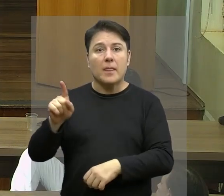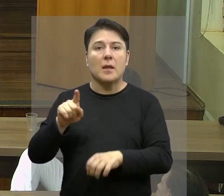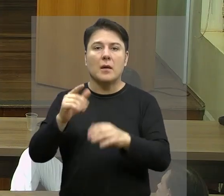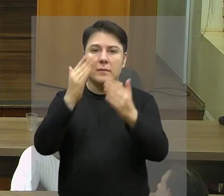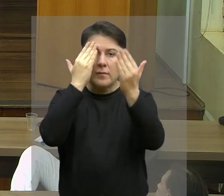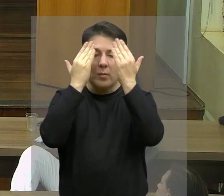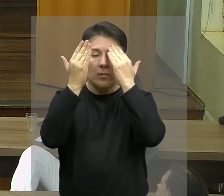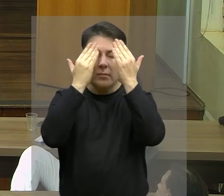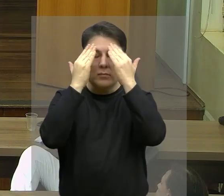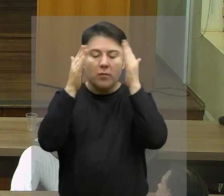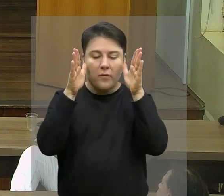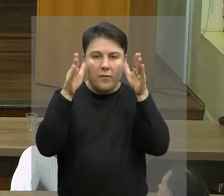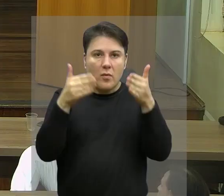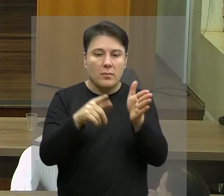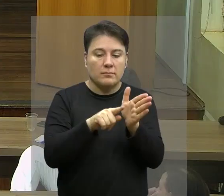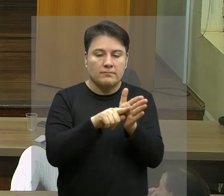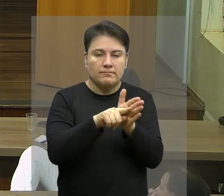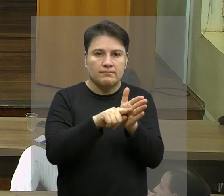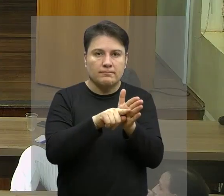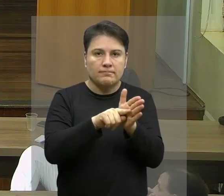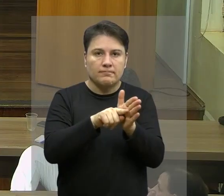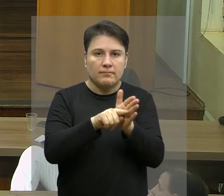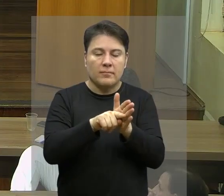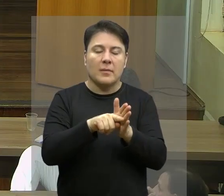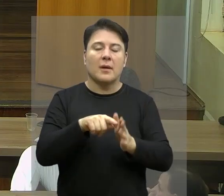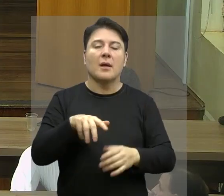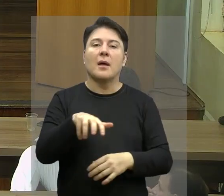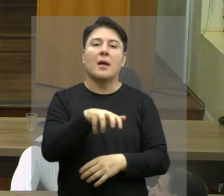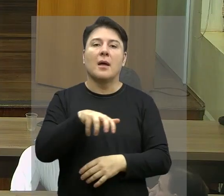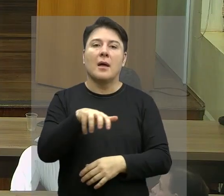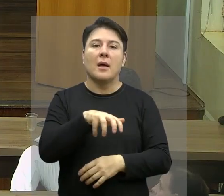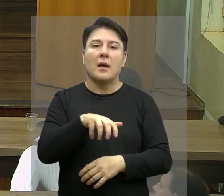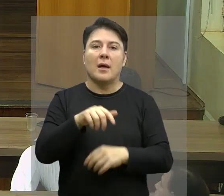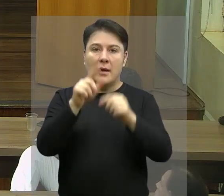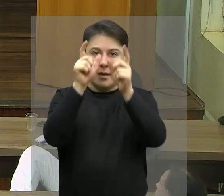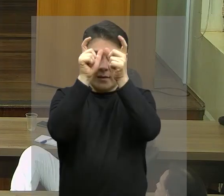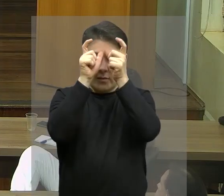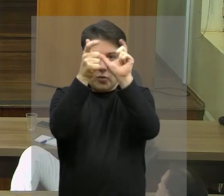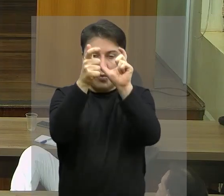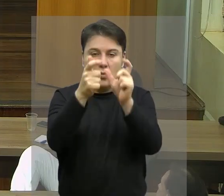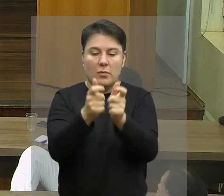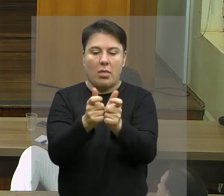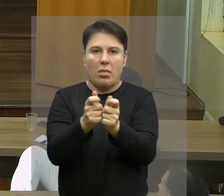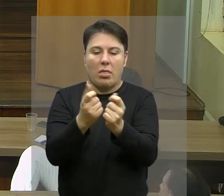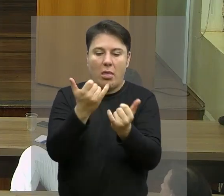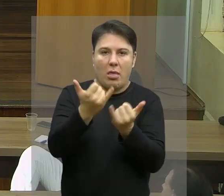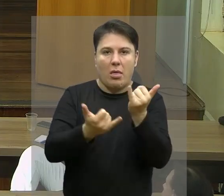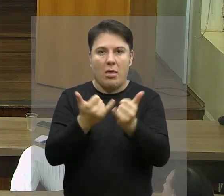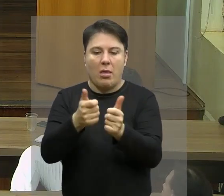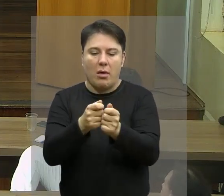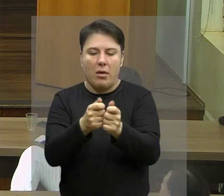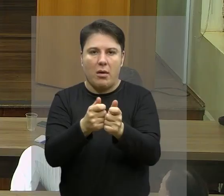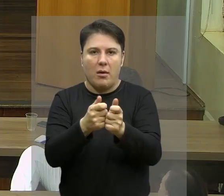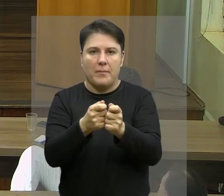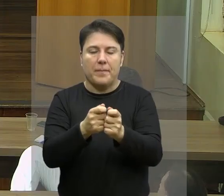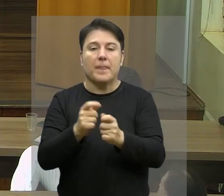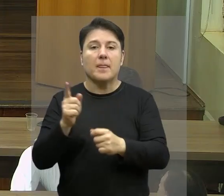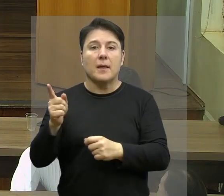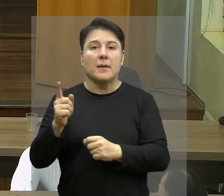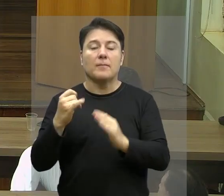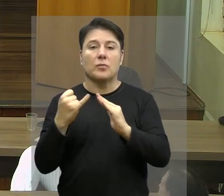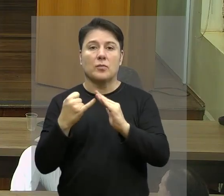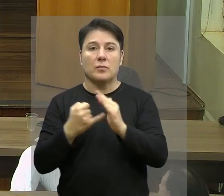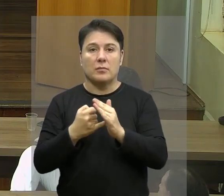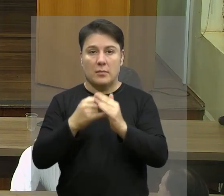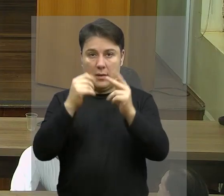psicólogo, especialista, pesquisador do programa ambulatorial do transtorno do jogo, ProAnjo, no Instituto de Psiquiatria